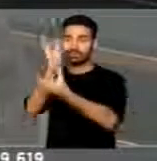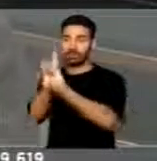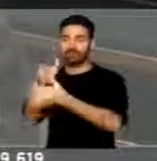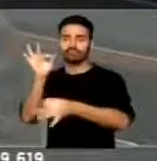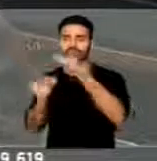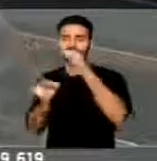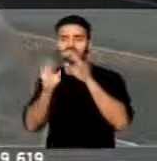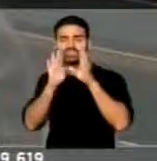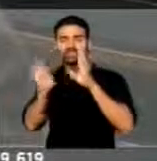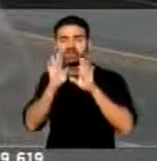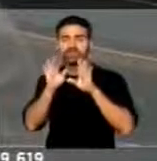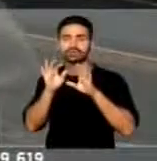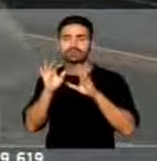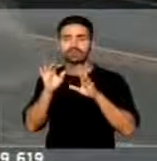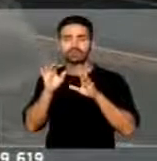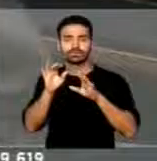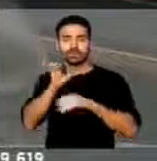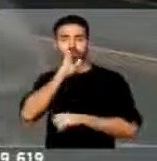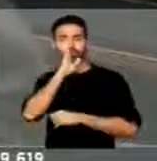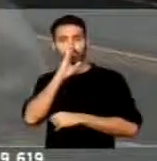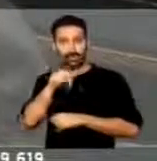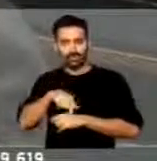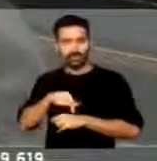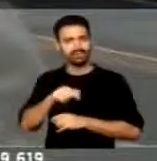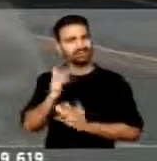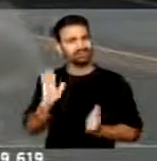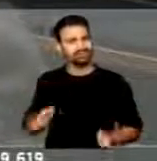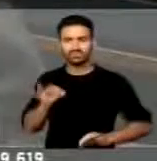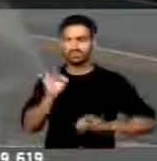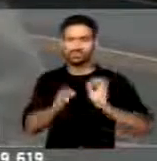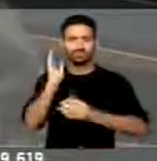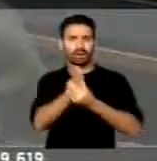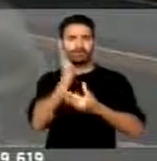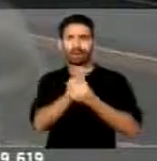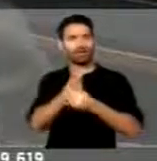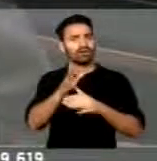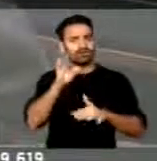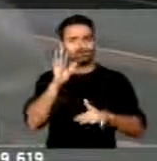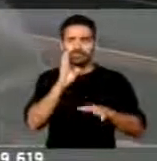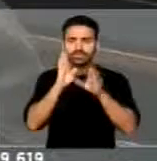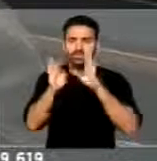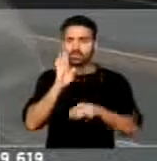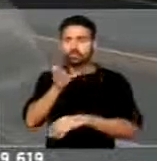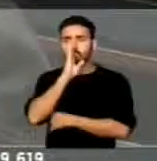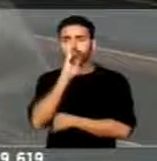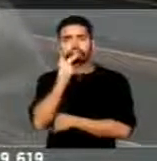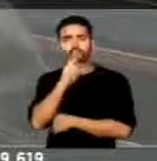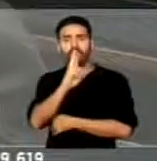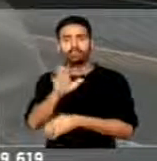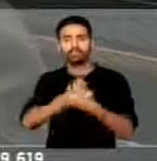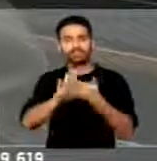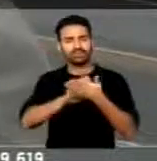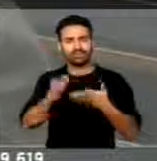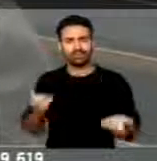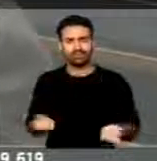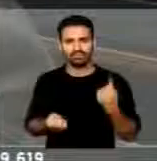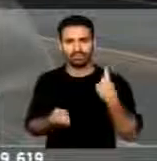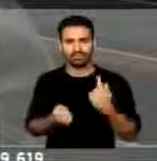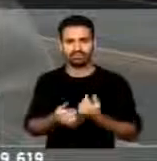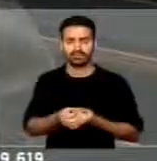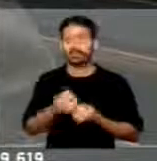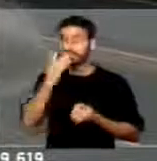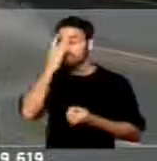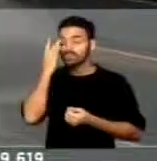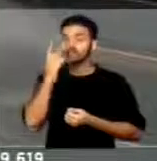essa justificativa que deram ao juiz. Será que eles não respondem aqui no Brasil ou no mundo por razões econômicas? Alguém falou